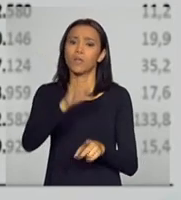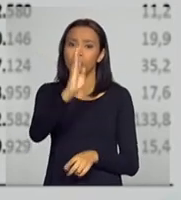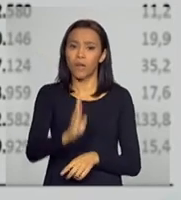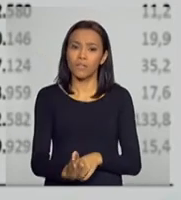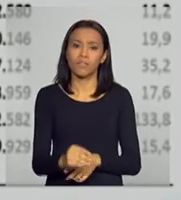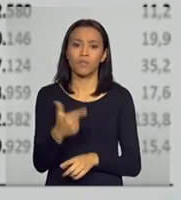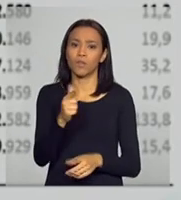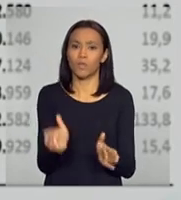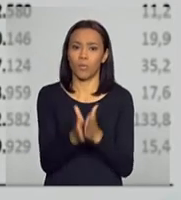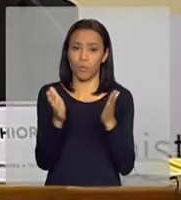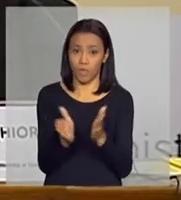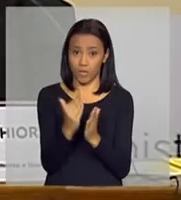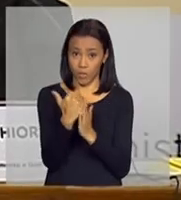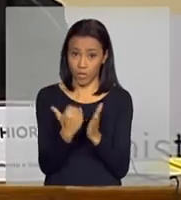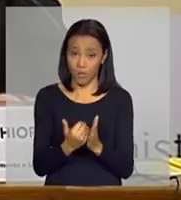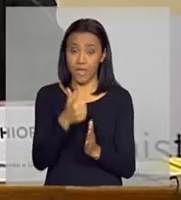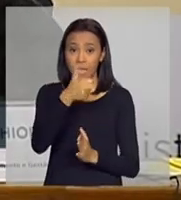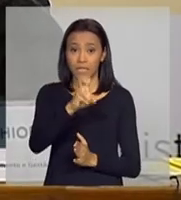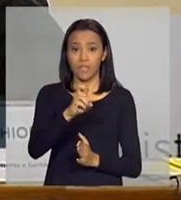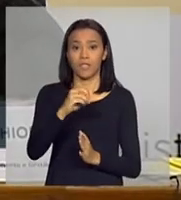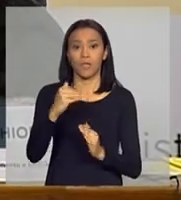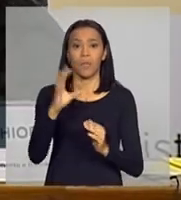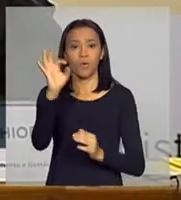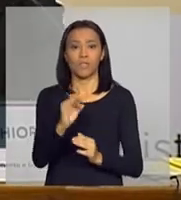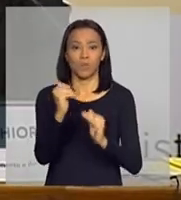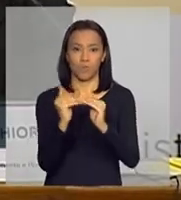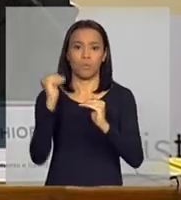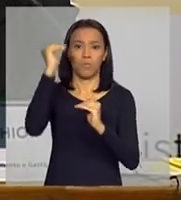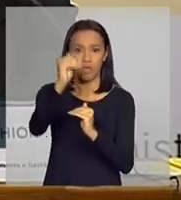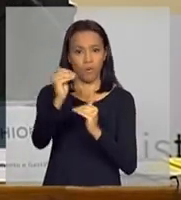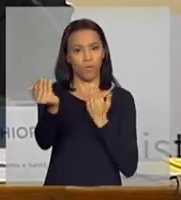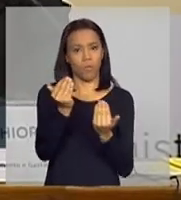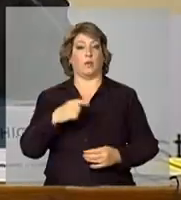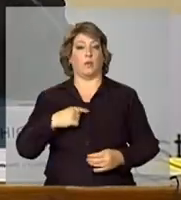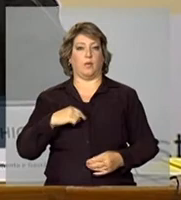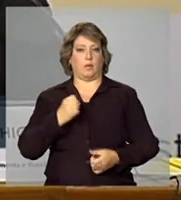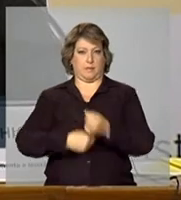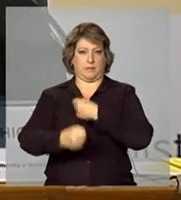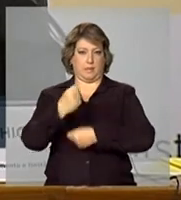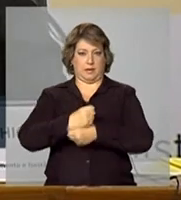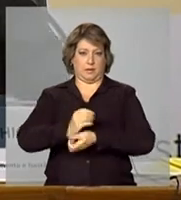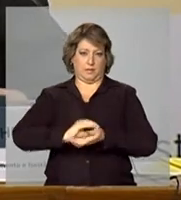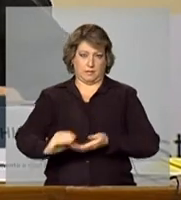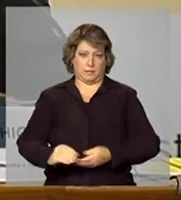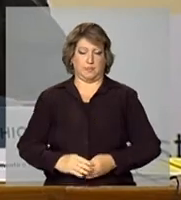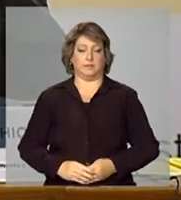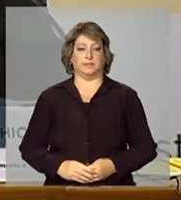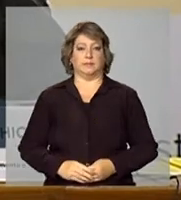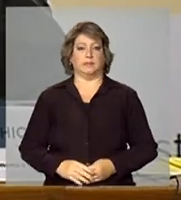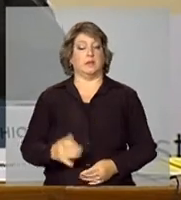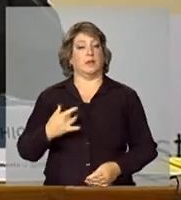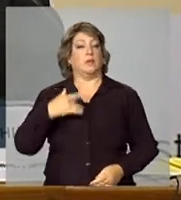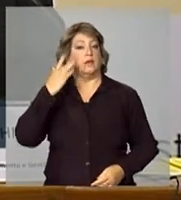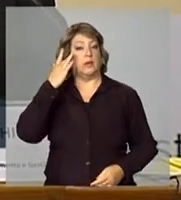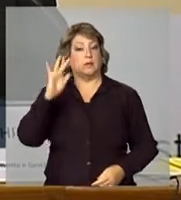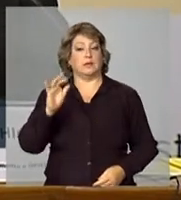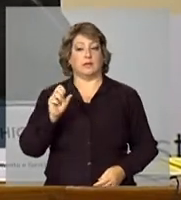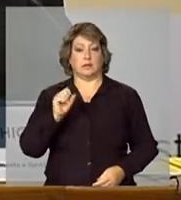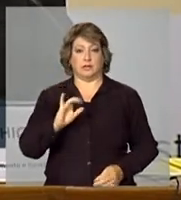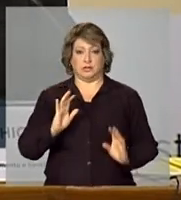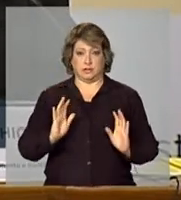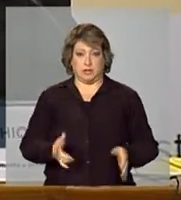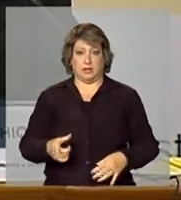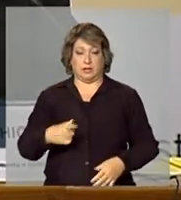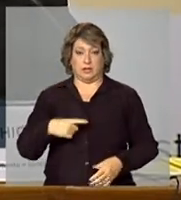Brasil sem miséria quinze por cento superior ao empenhado no ano passado eu não sei já